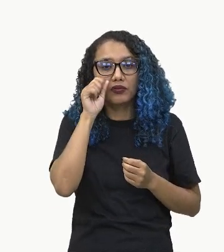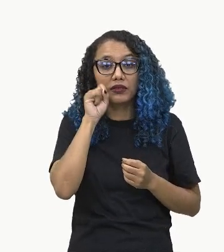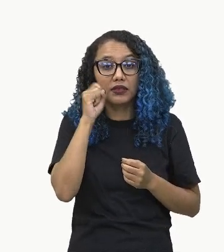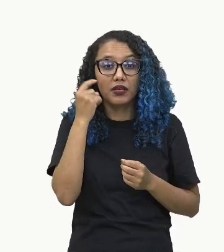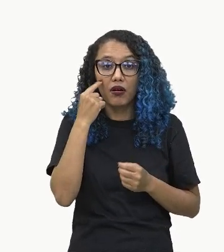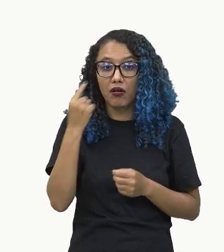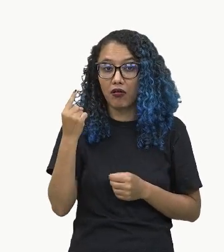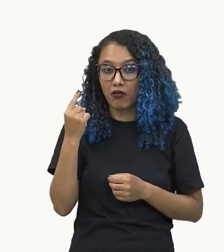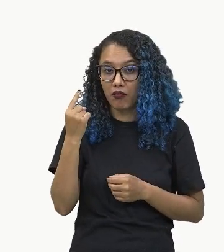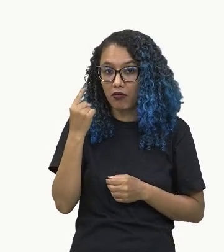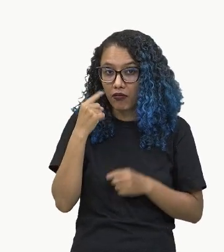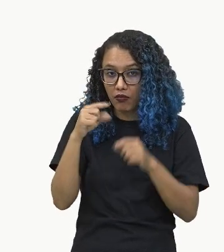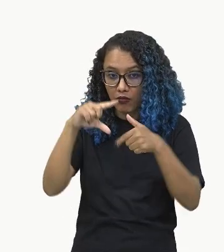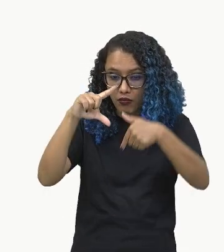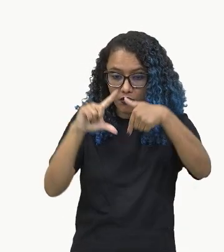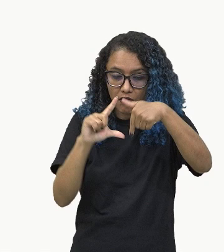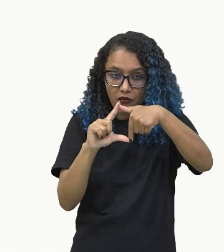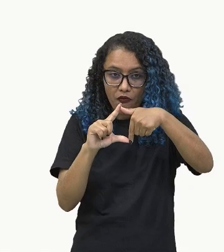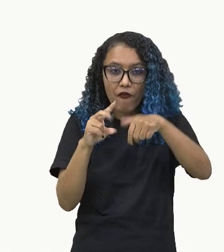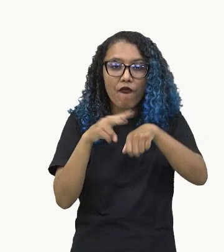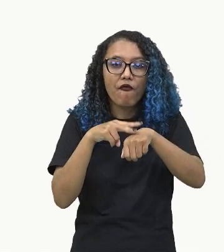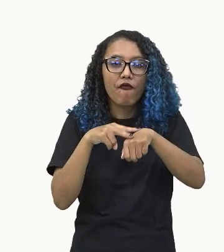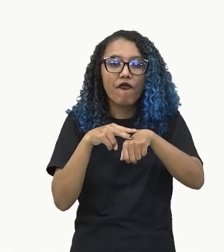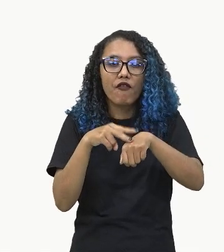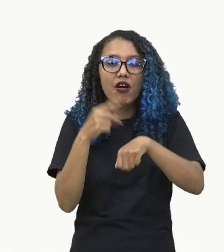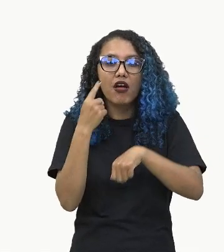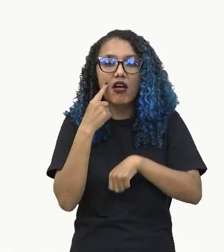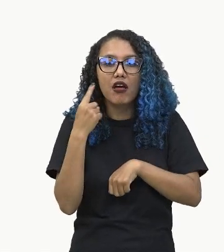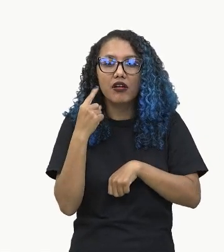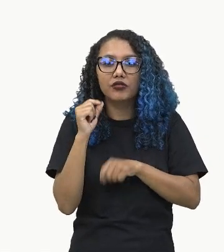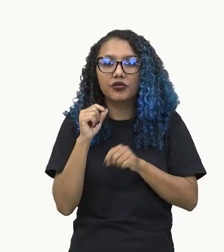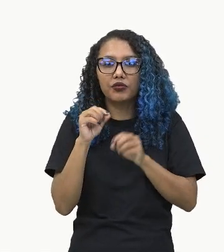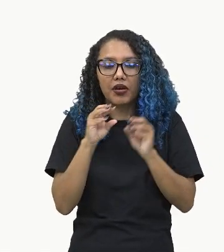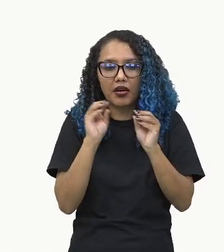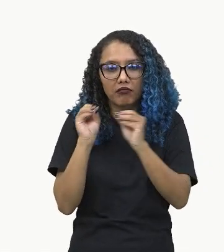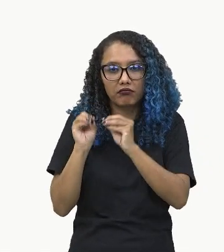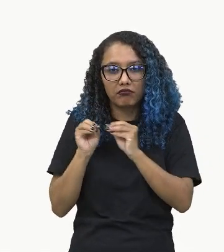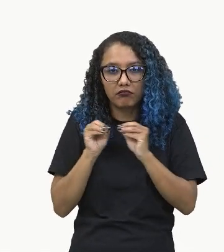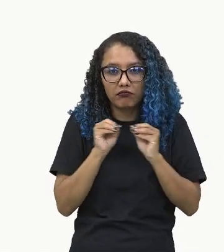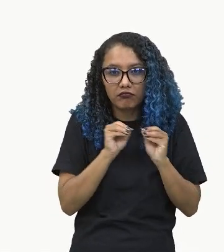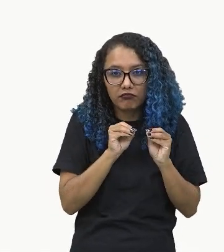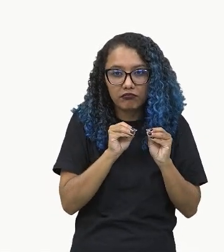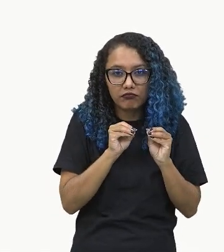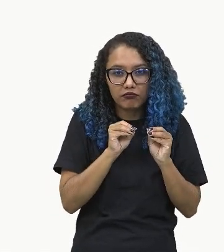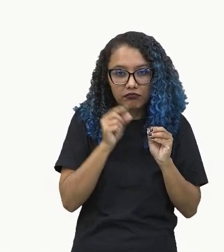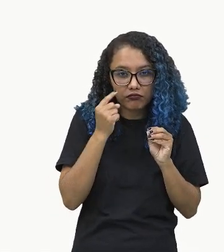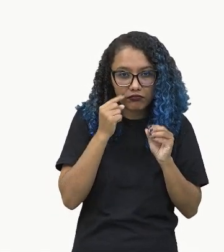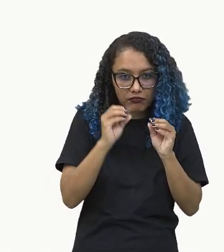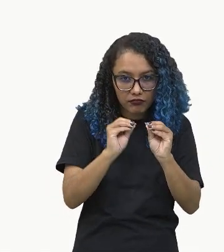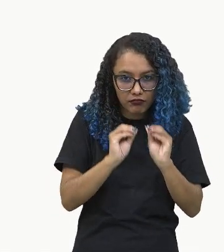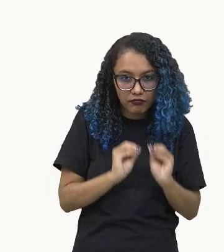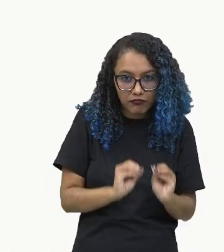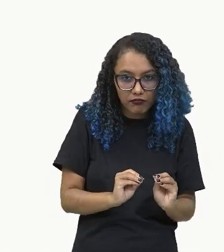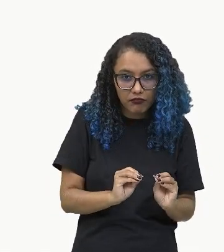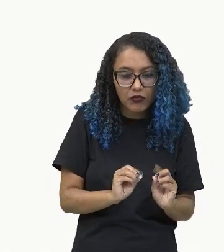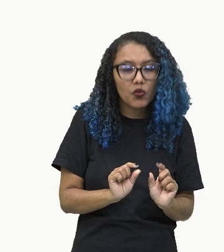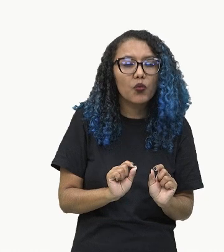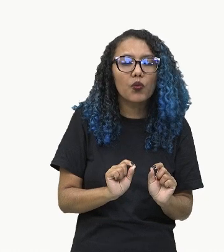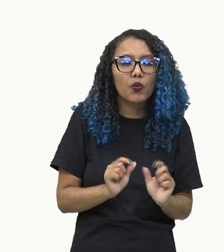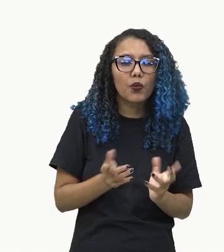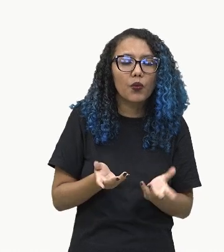eu vou pintar aqui de verde e colocar ele embaixo, o que eu vou